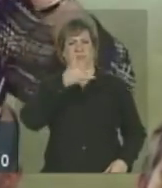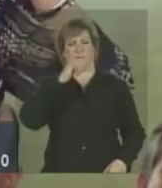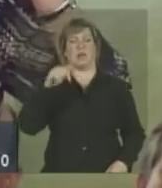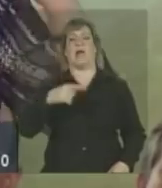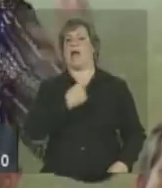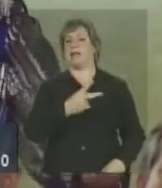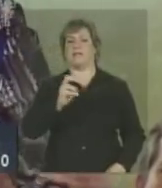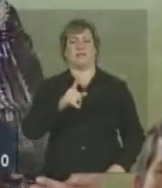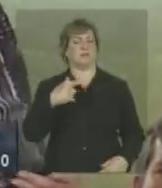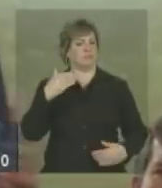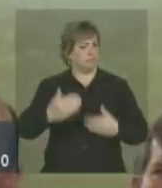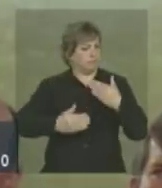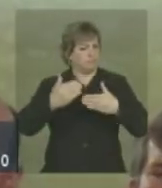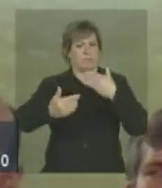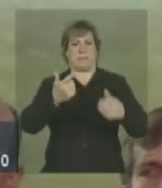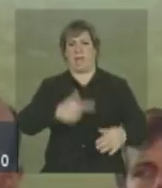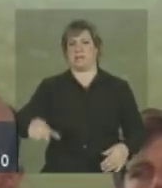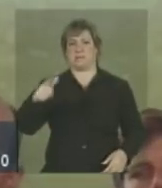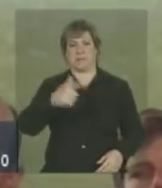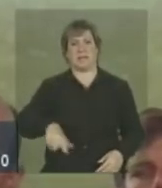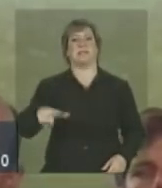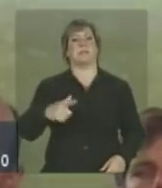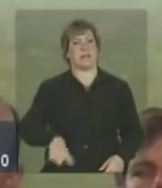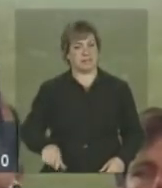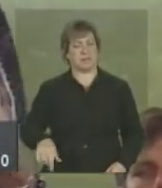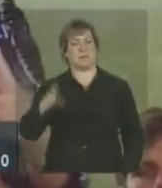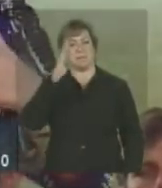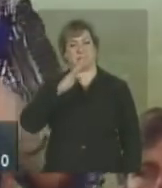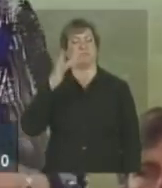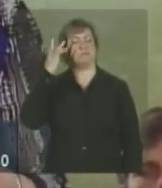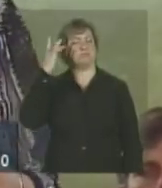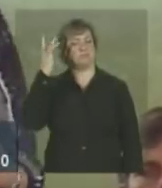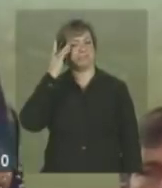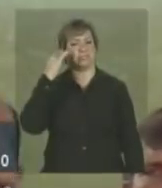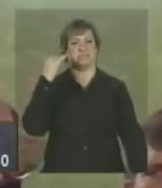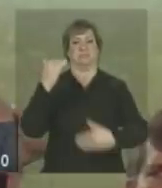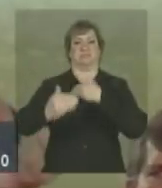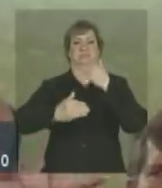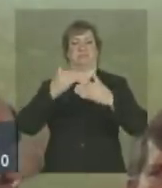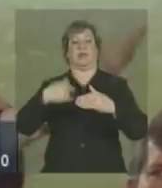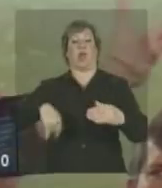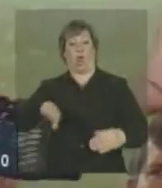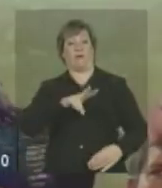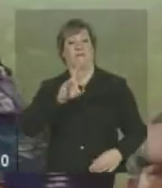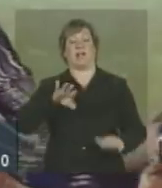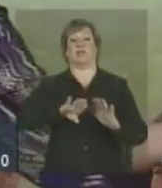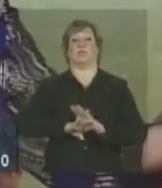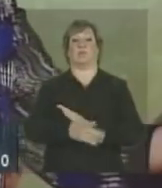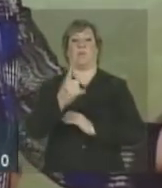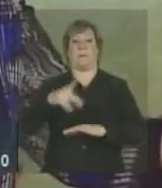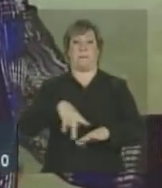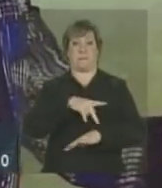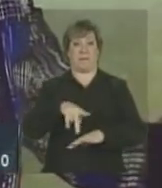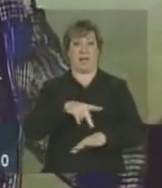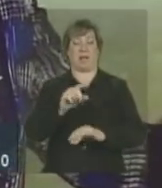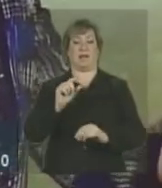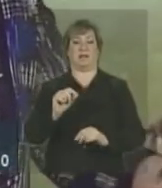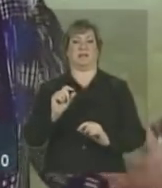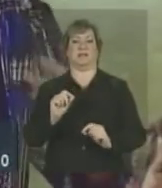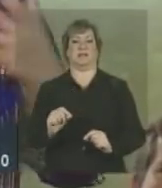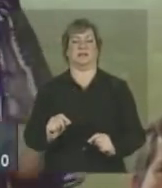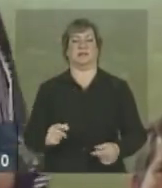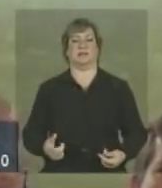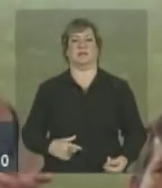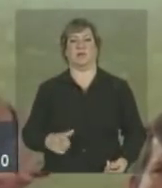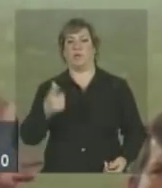se desenvolver mais e nós nos transformaremos de um país importador de petróleo